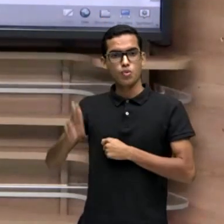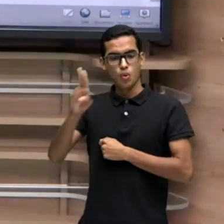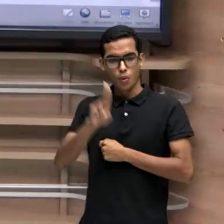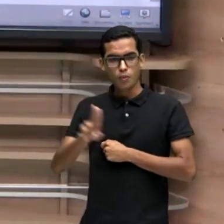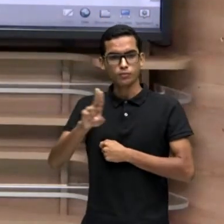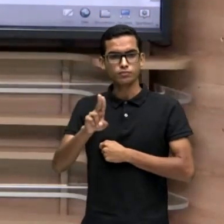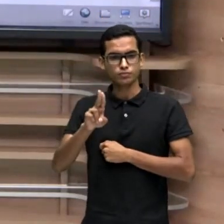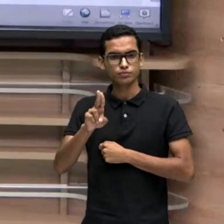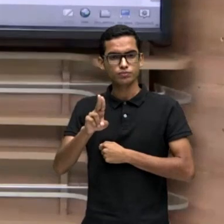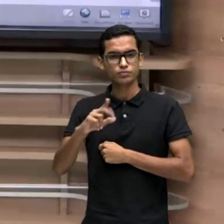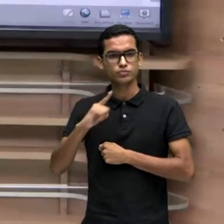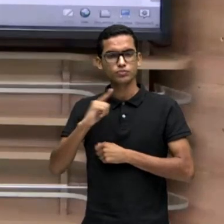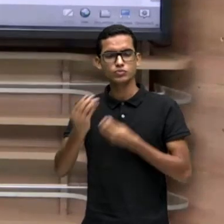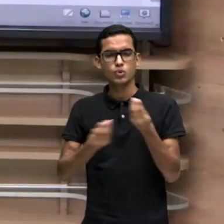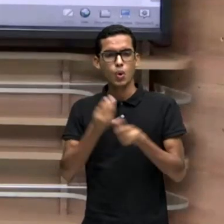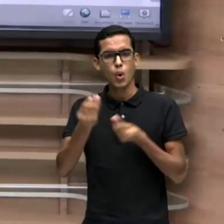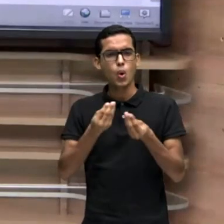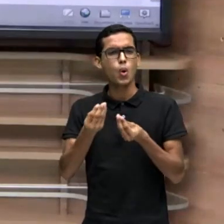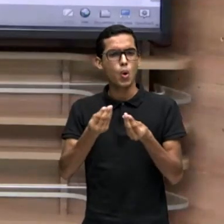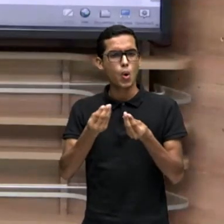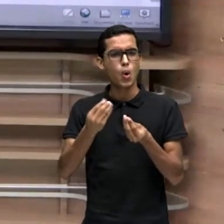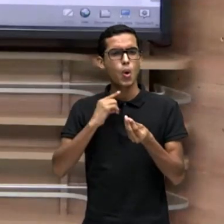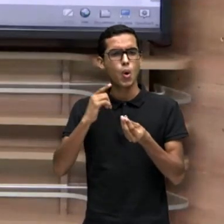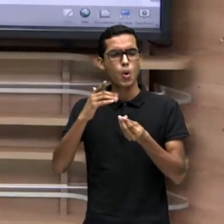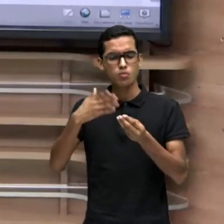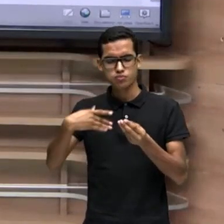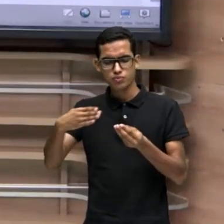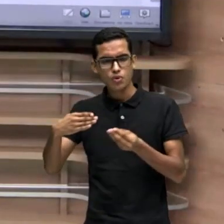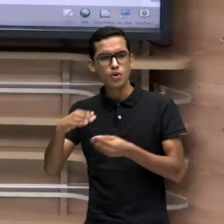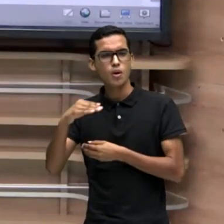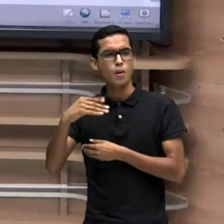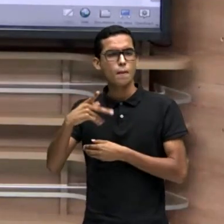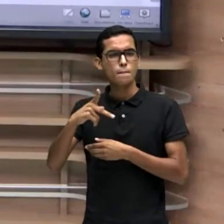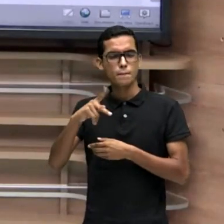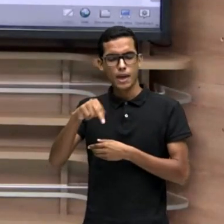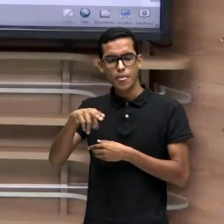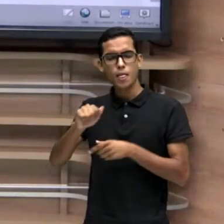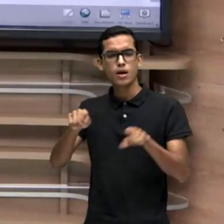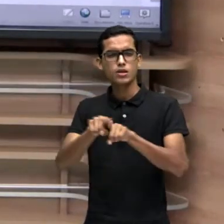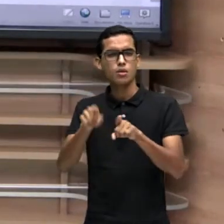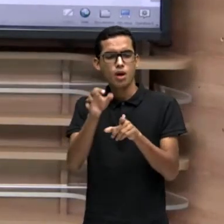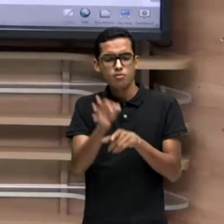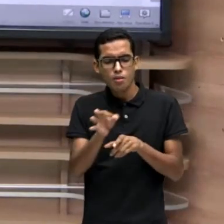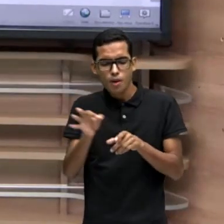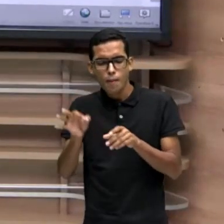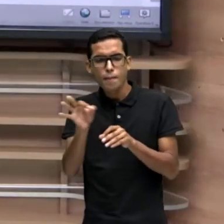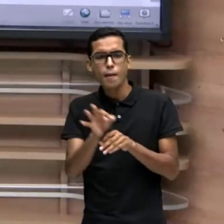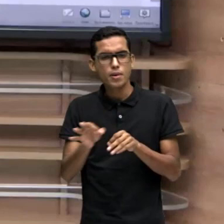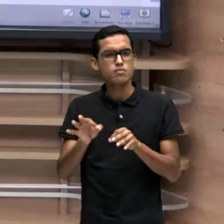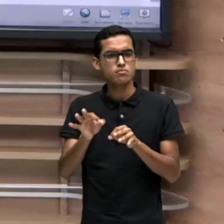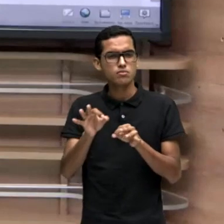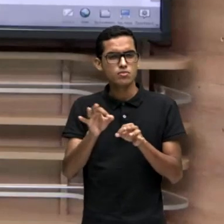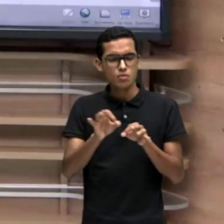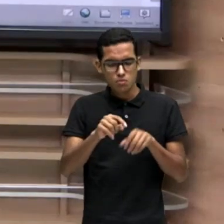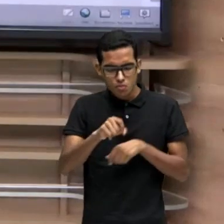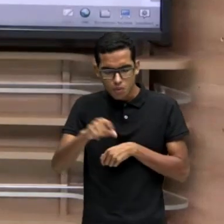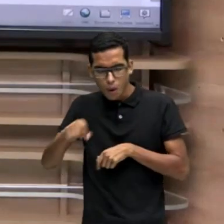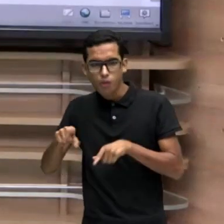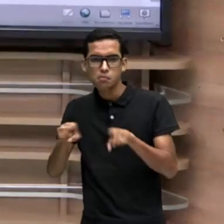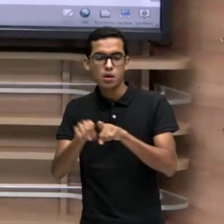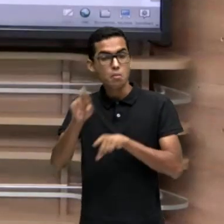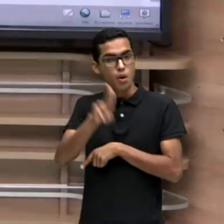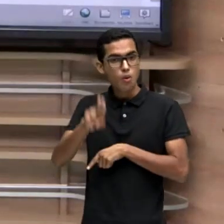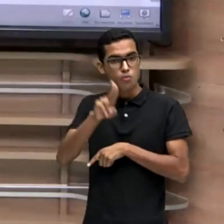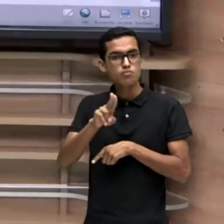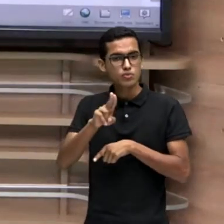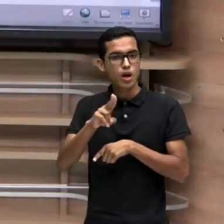a cabeça, que são feitos com plumas, com sementes, eles têm significados também. Na verdade, tudo na cultura indígena tem um